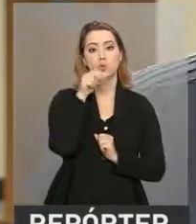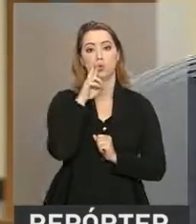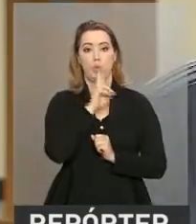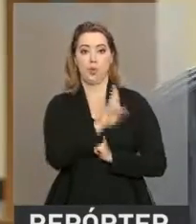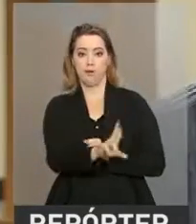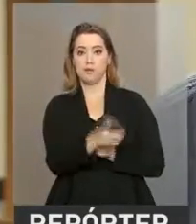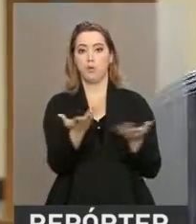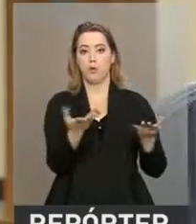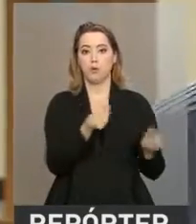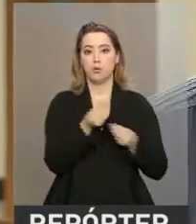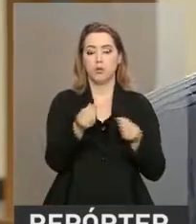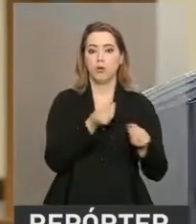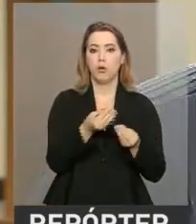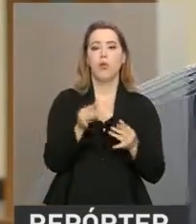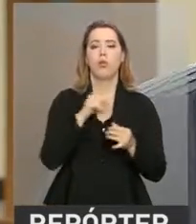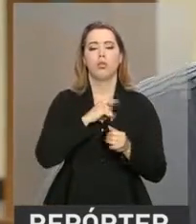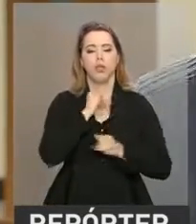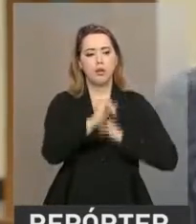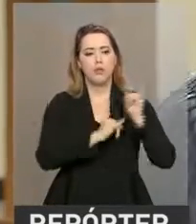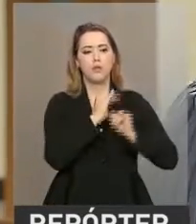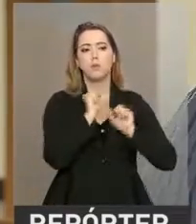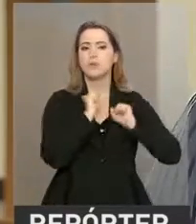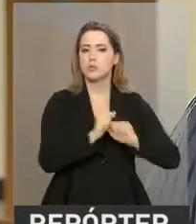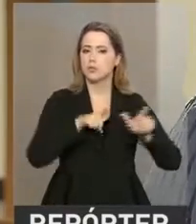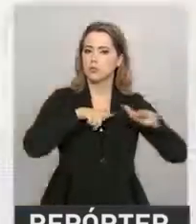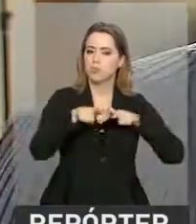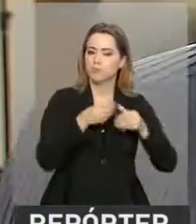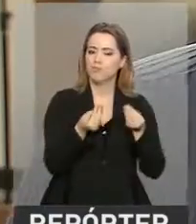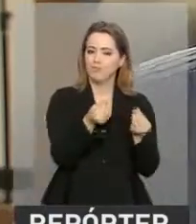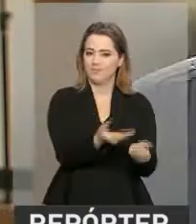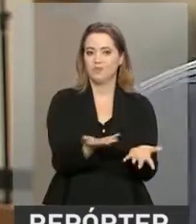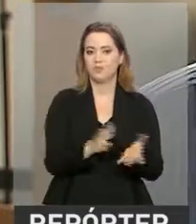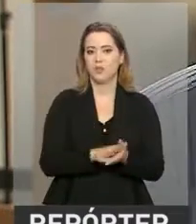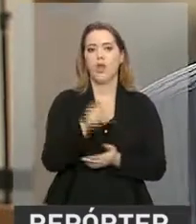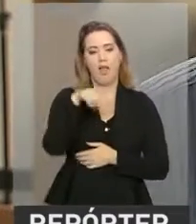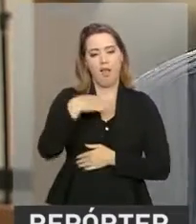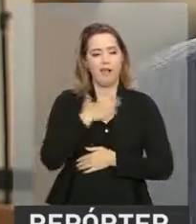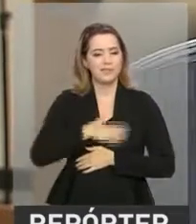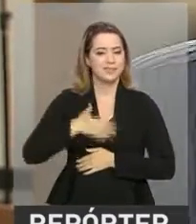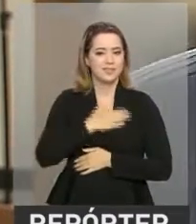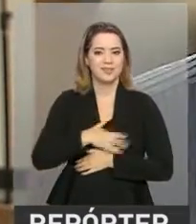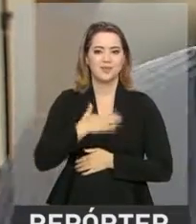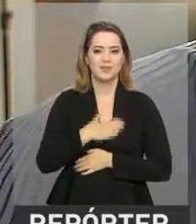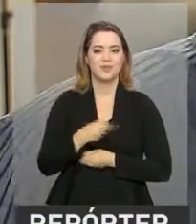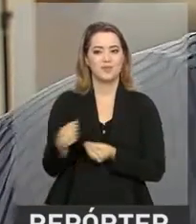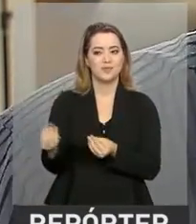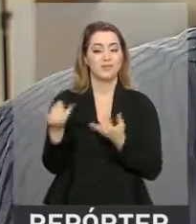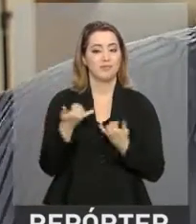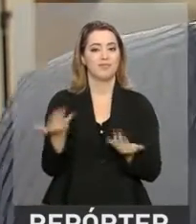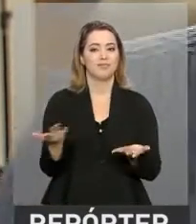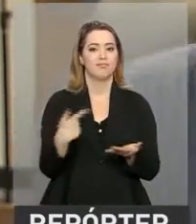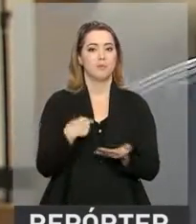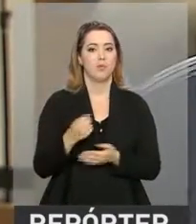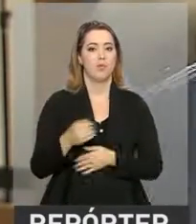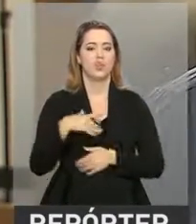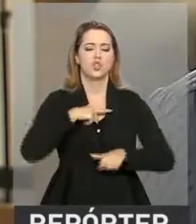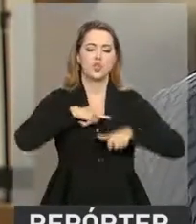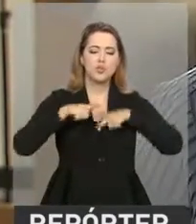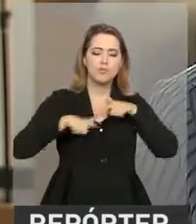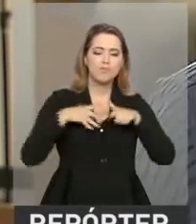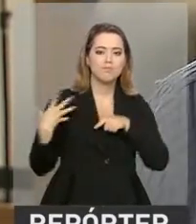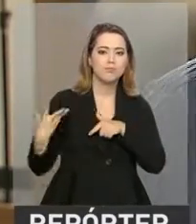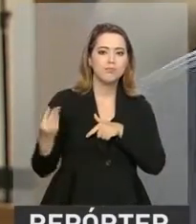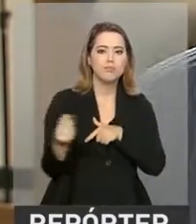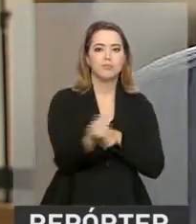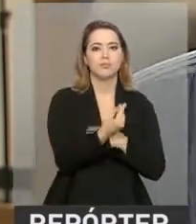com informação. Então ele tem informação ali e ele pode agir em relação a isso. É muito gratificante receber a recompensa em primeiro lugar, né? A gente trabalhou muito,